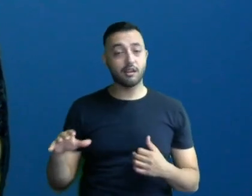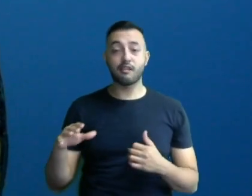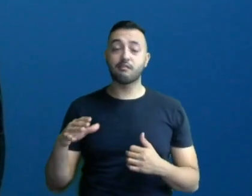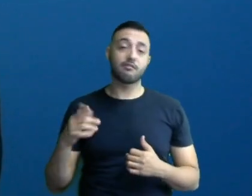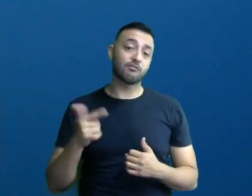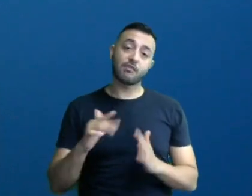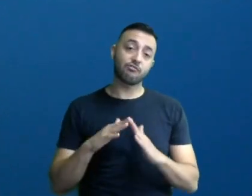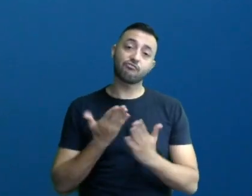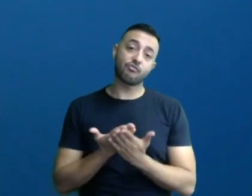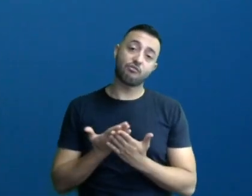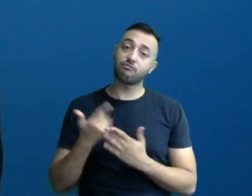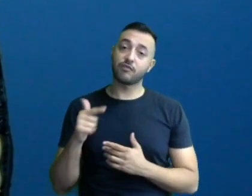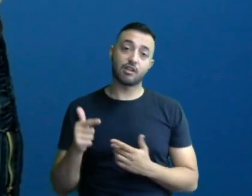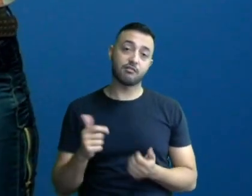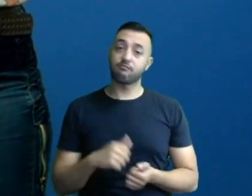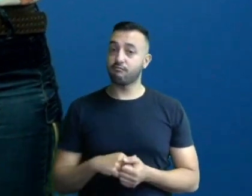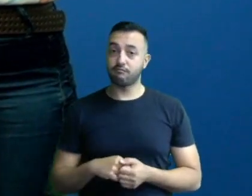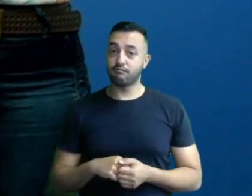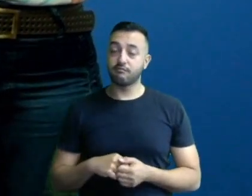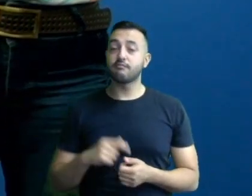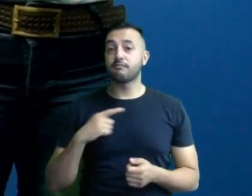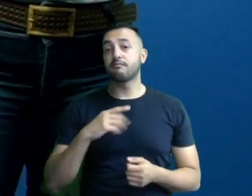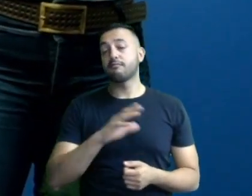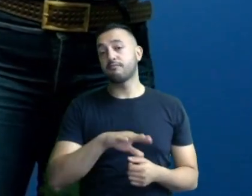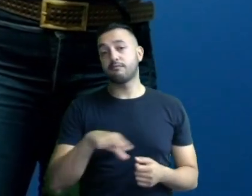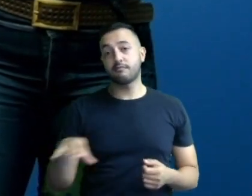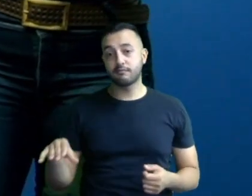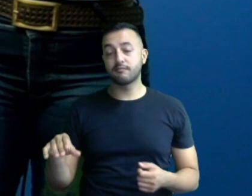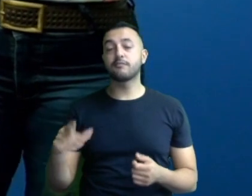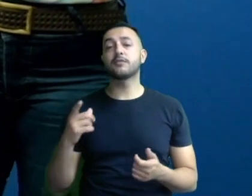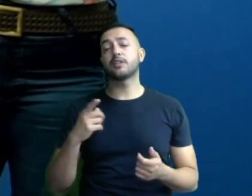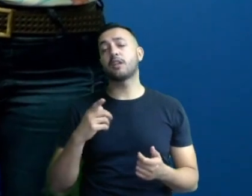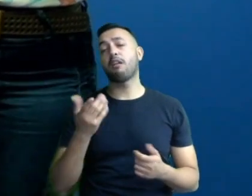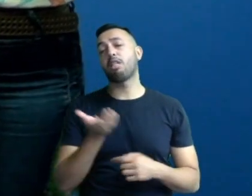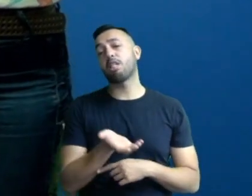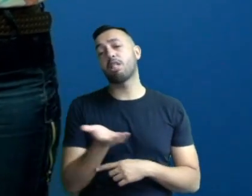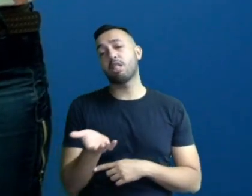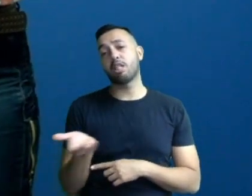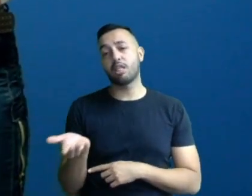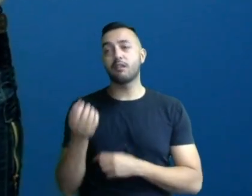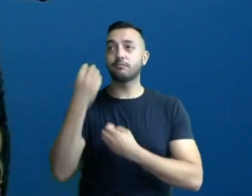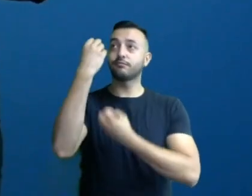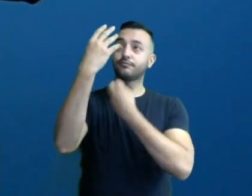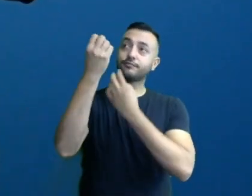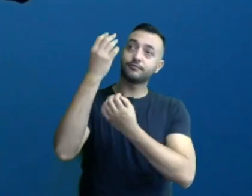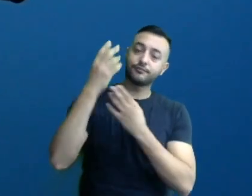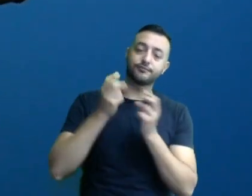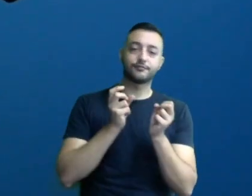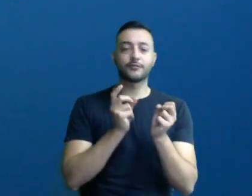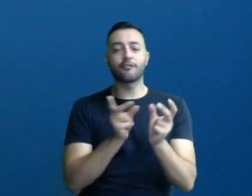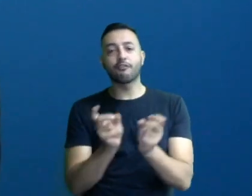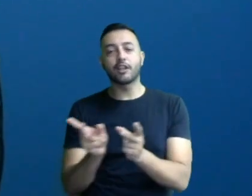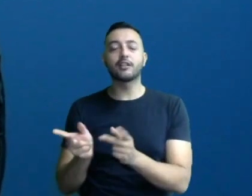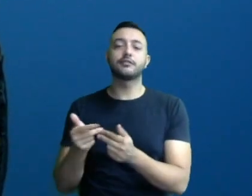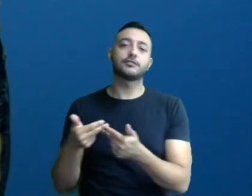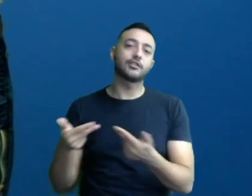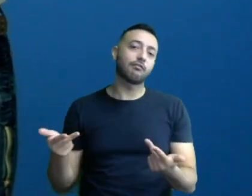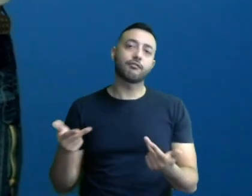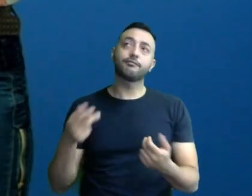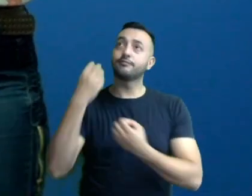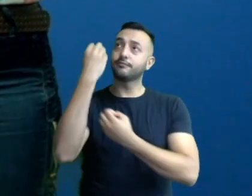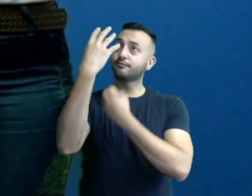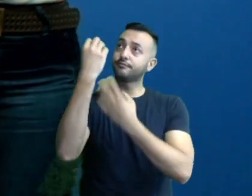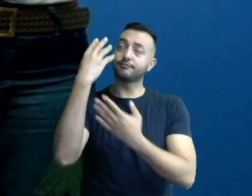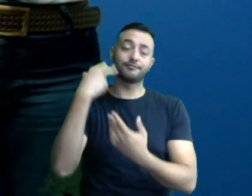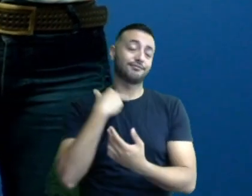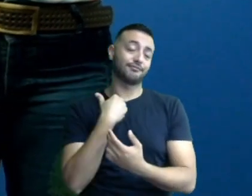na escola, né? A gente vê muitas crianças por aí que estão no sinal, né? Vendendo bala. Elas não deveriam estar ali no